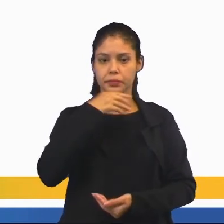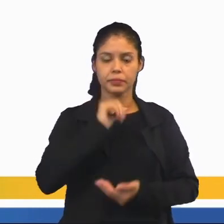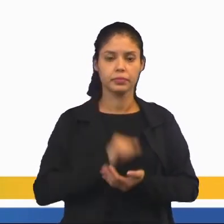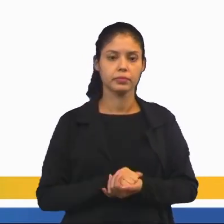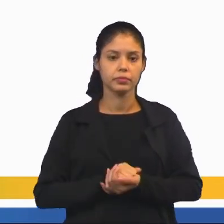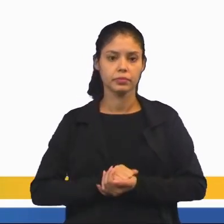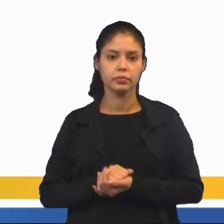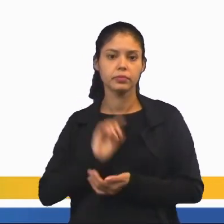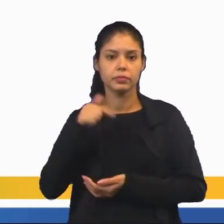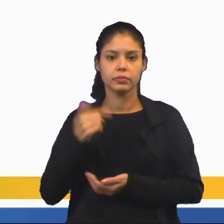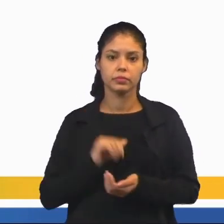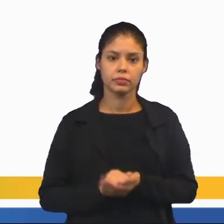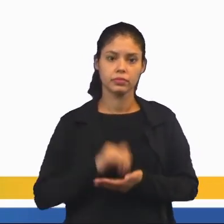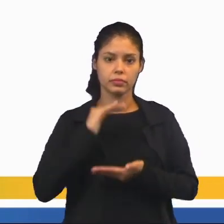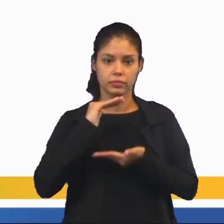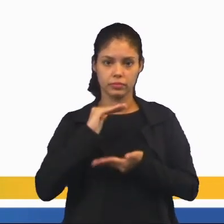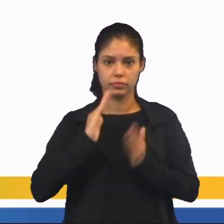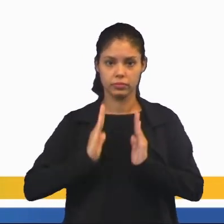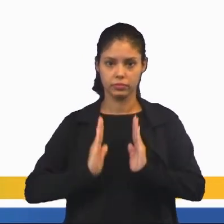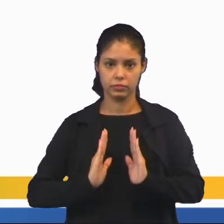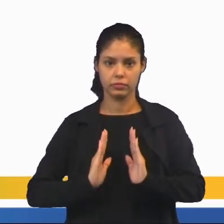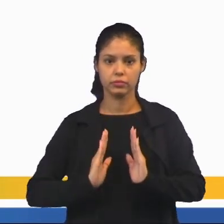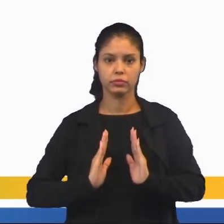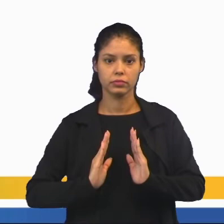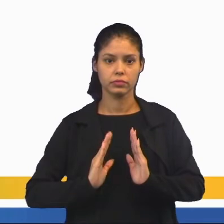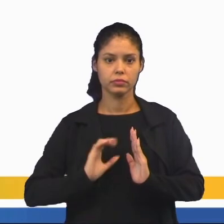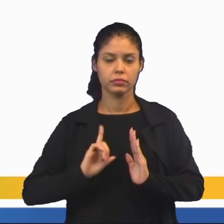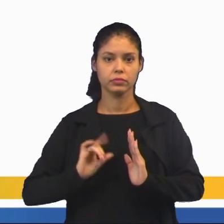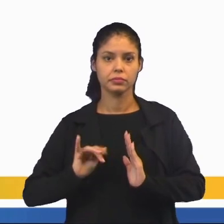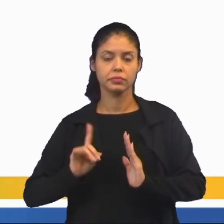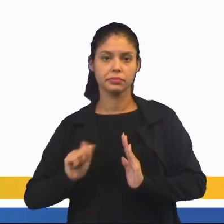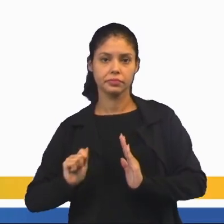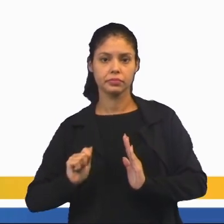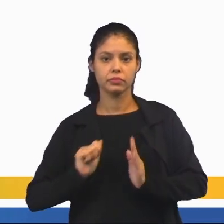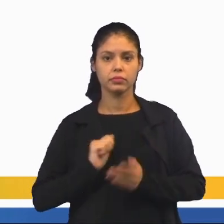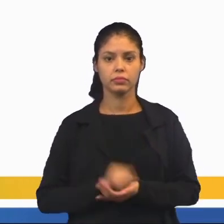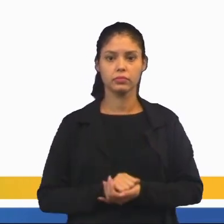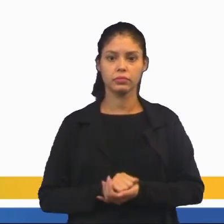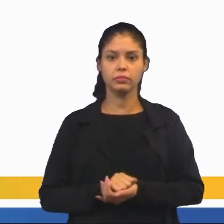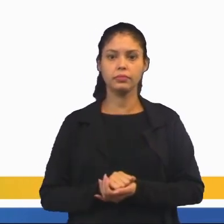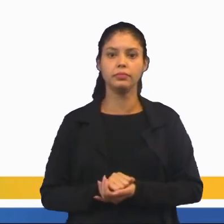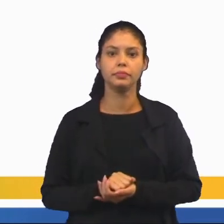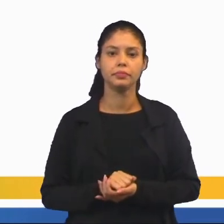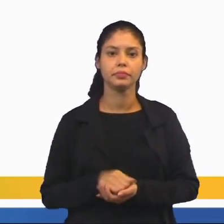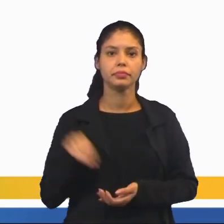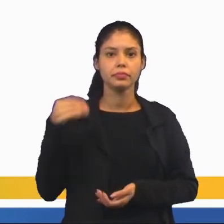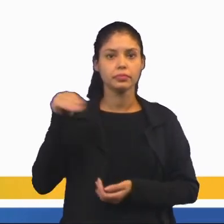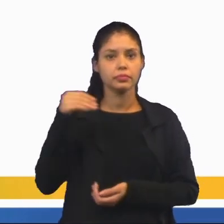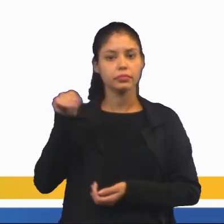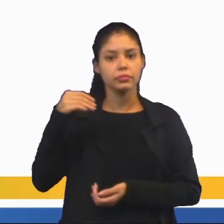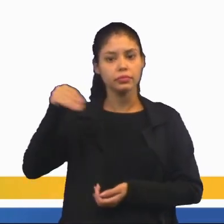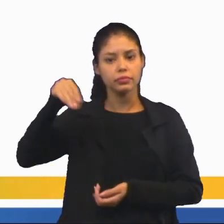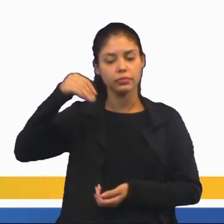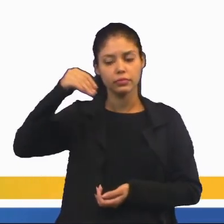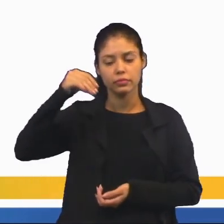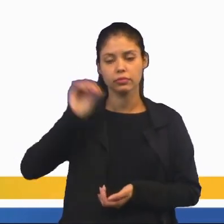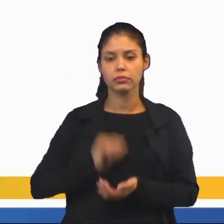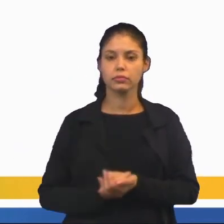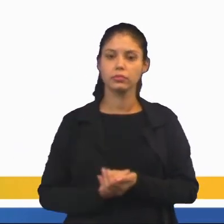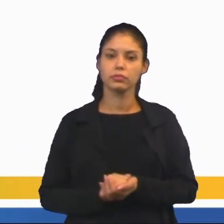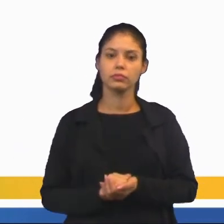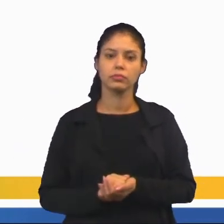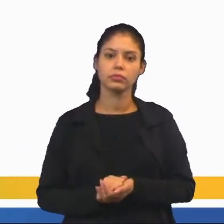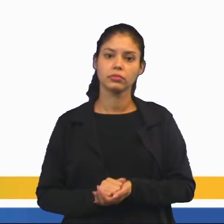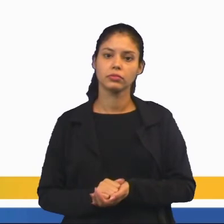abacaxi. Depois, na segunda figura, nós temos o abacaxi em calda. E na terceira imagem,